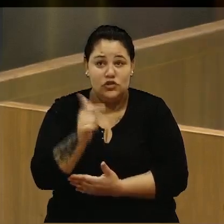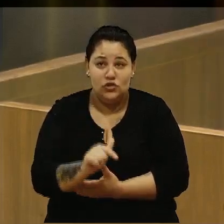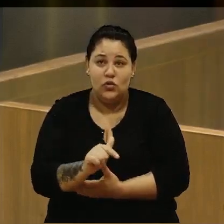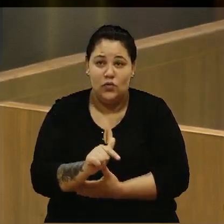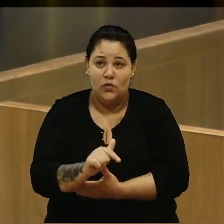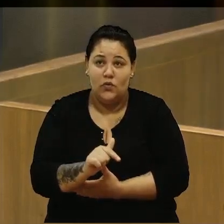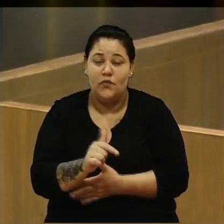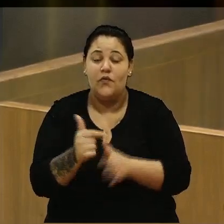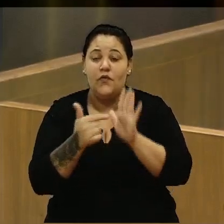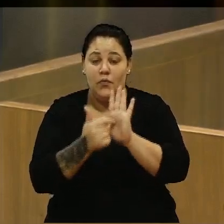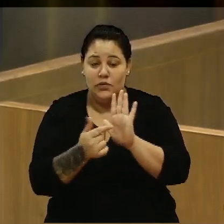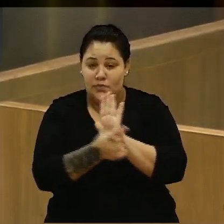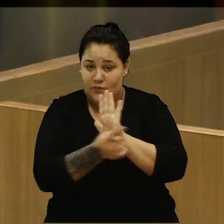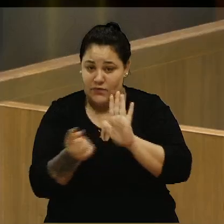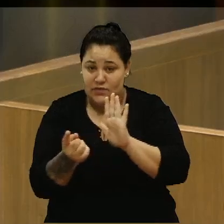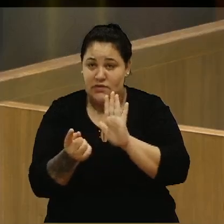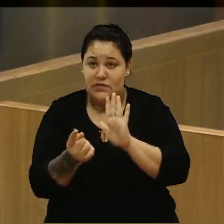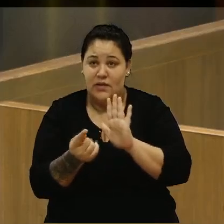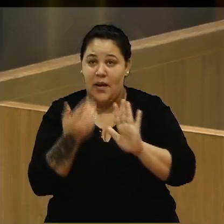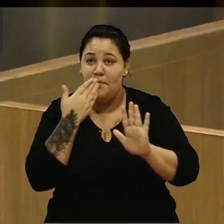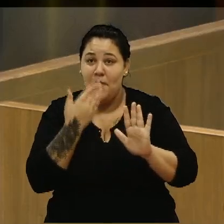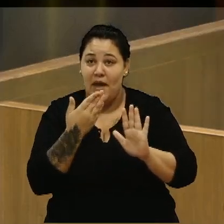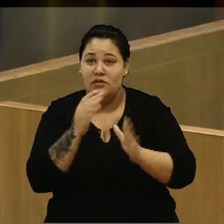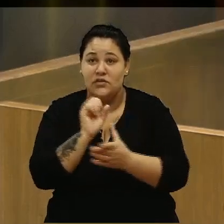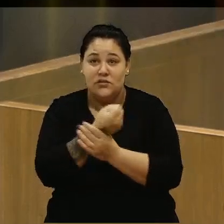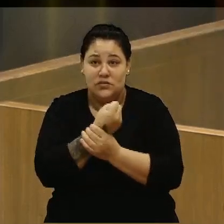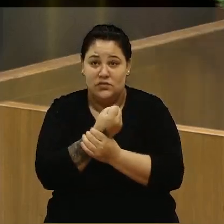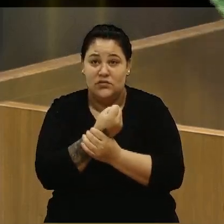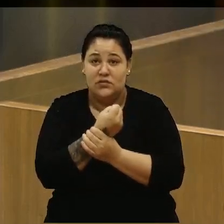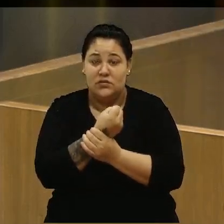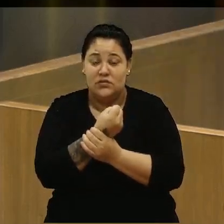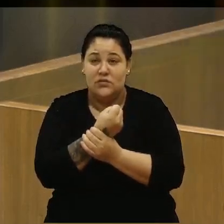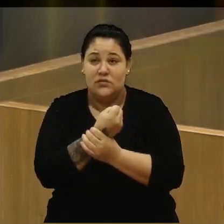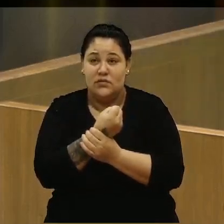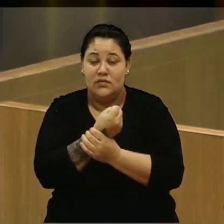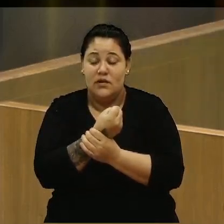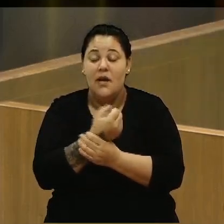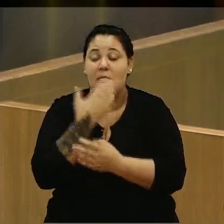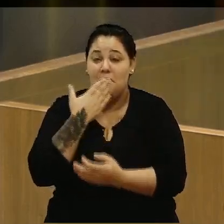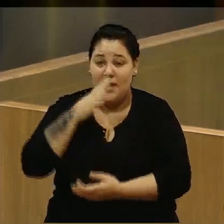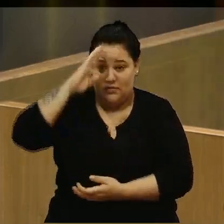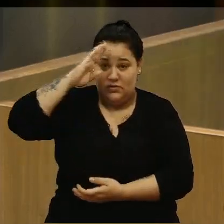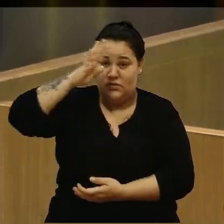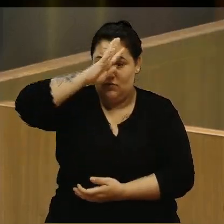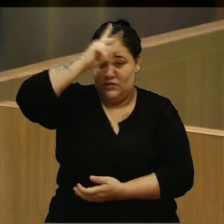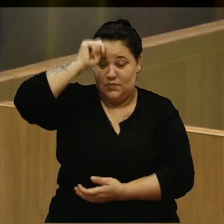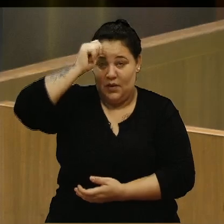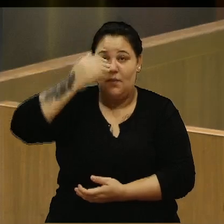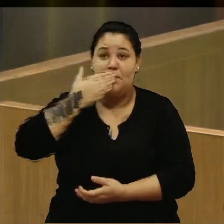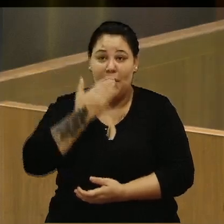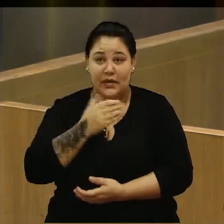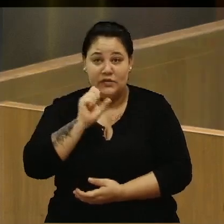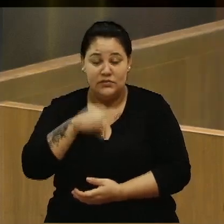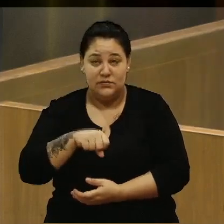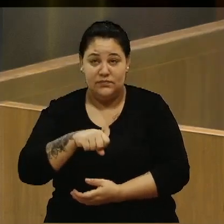eu vou mostrar aqui, pede segurança, pede guarda, patrulha escolar, pede. Mas não é só.